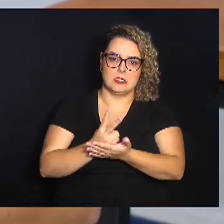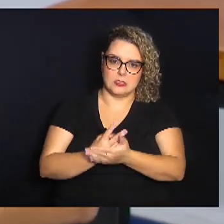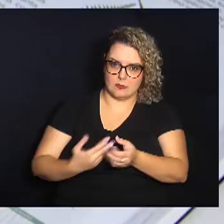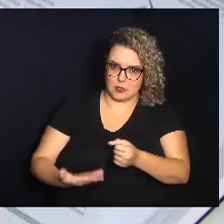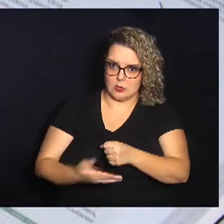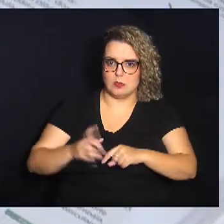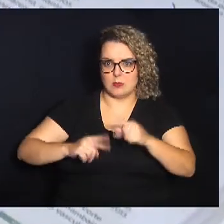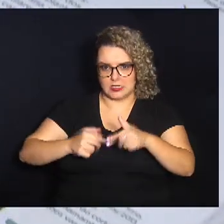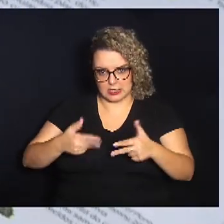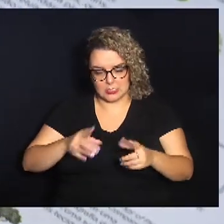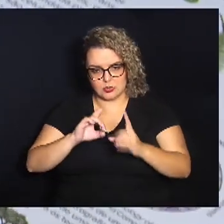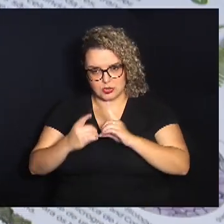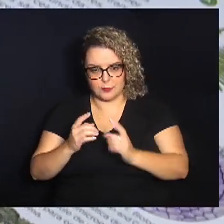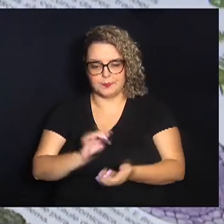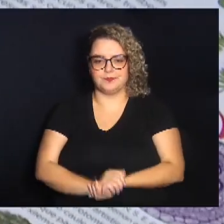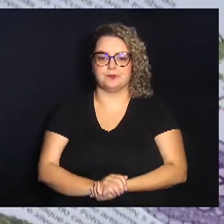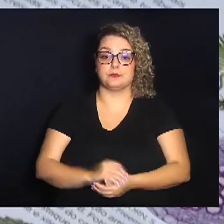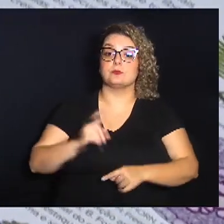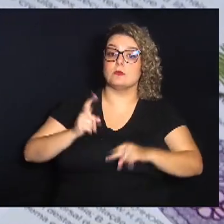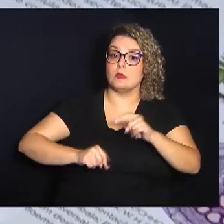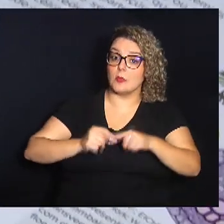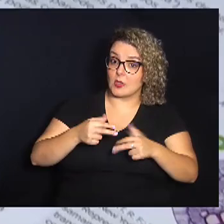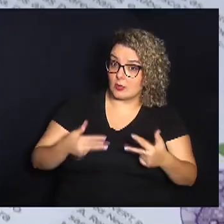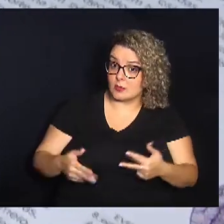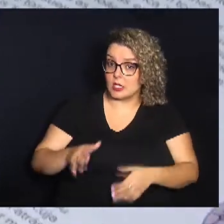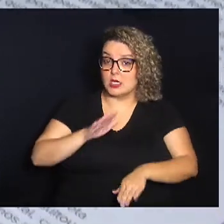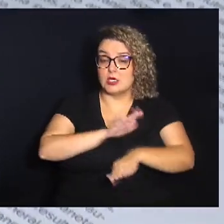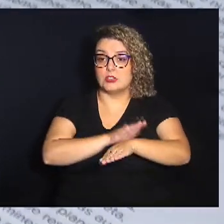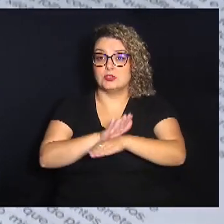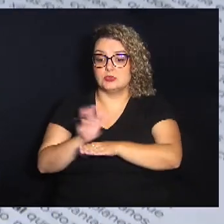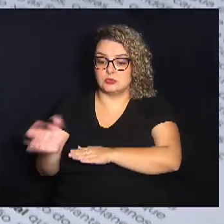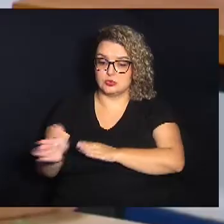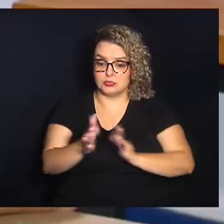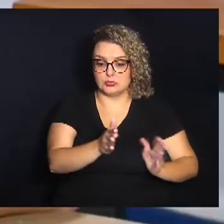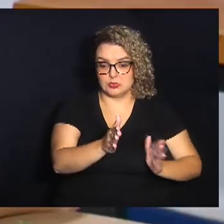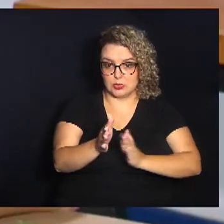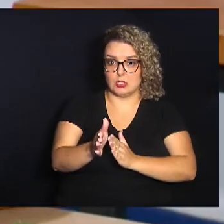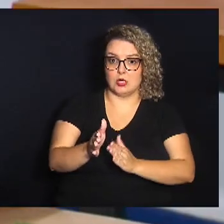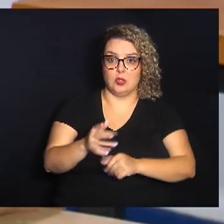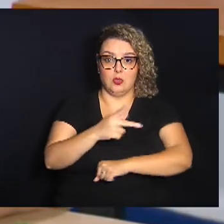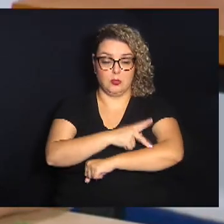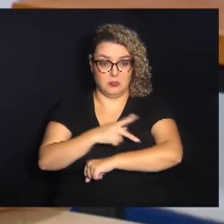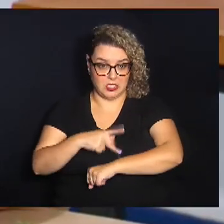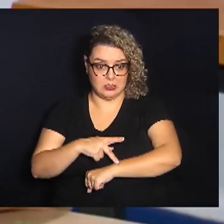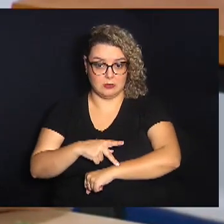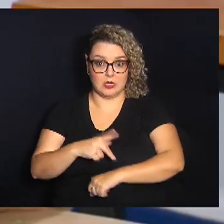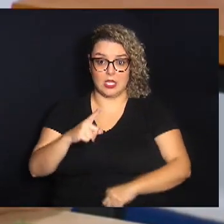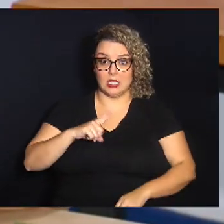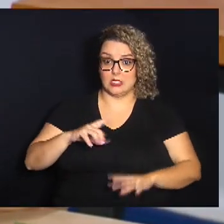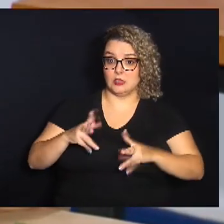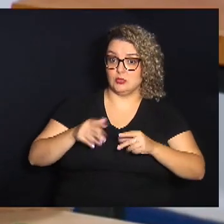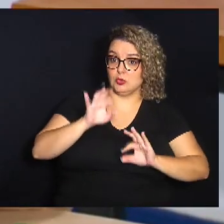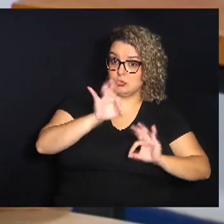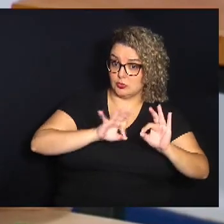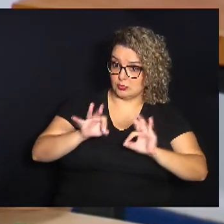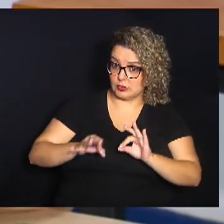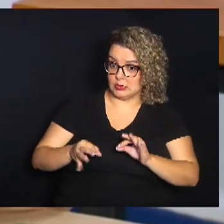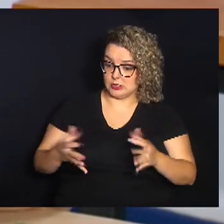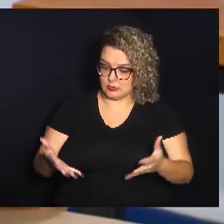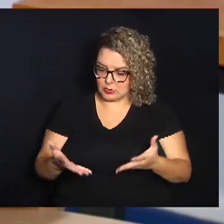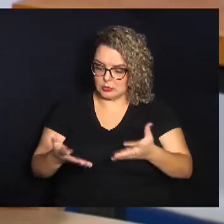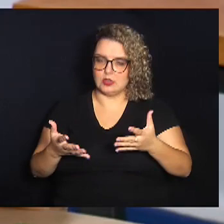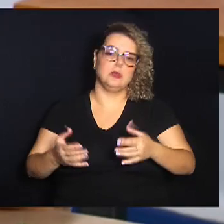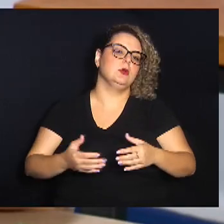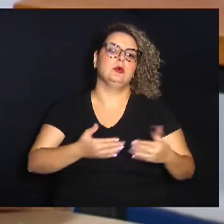material didático. O material ajuda a nortear o ensino pedagógico. A gente tem todo um planejamento inicial, um